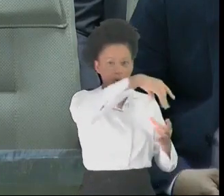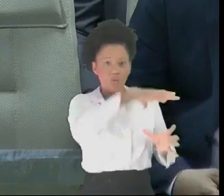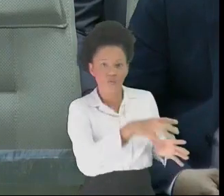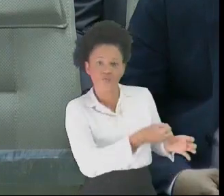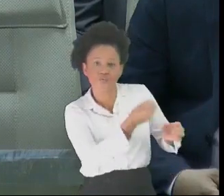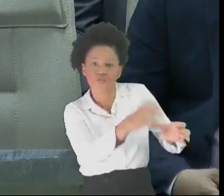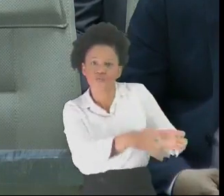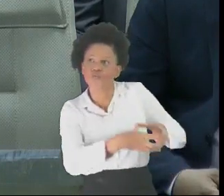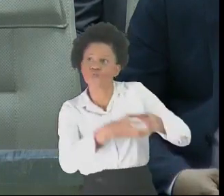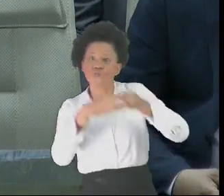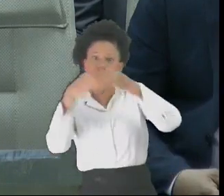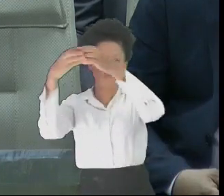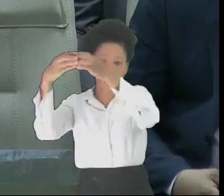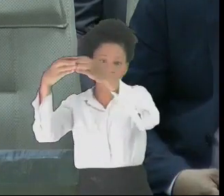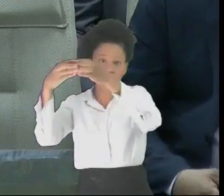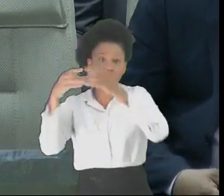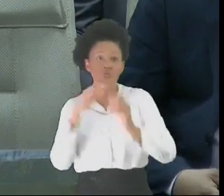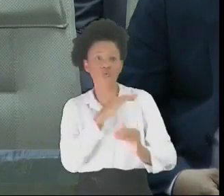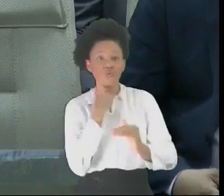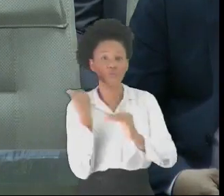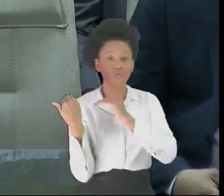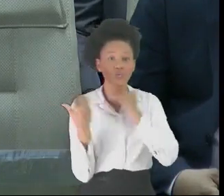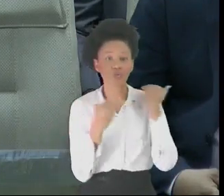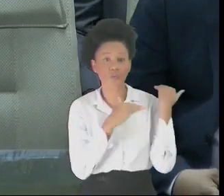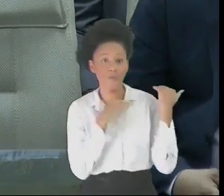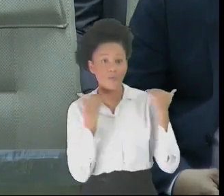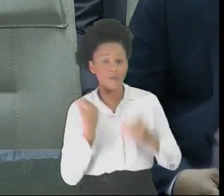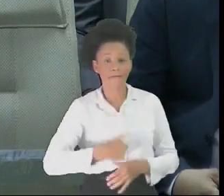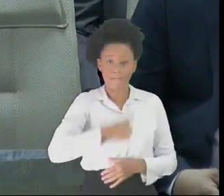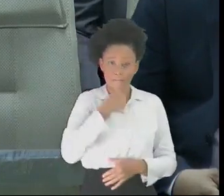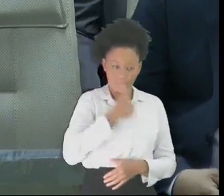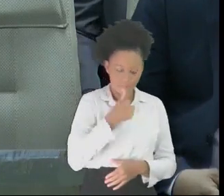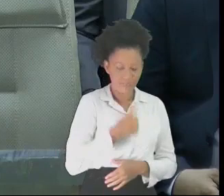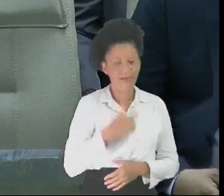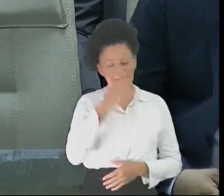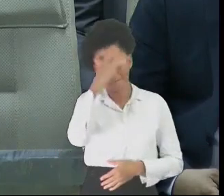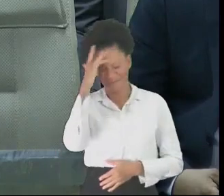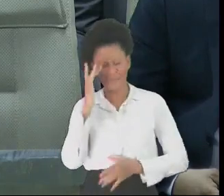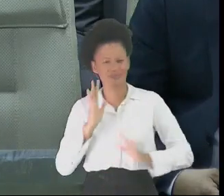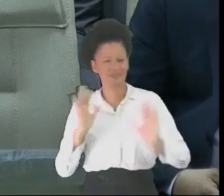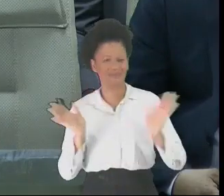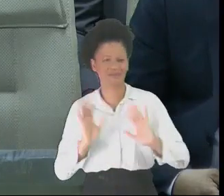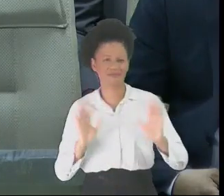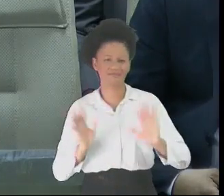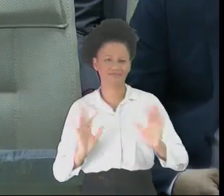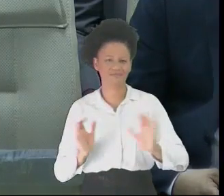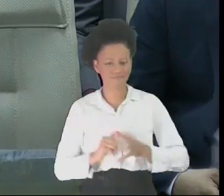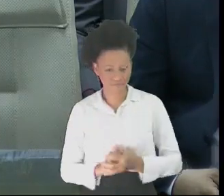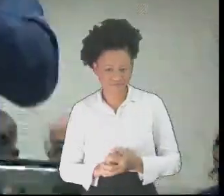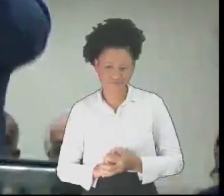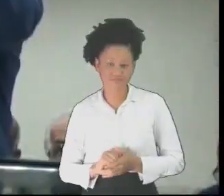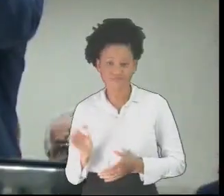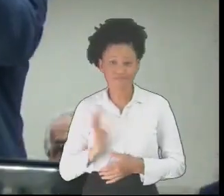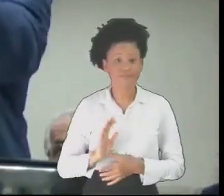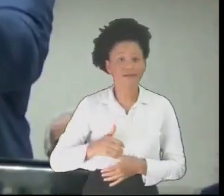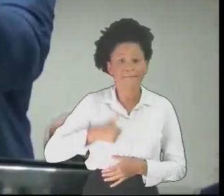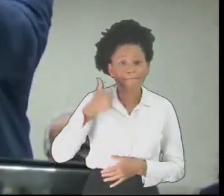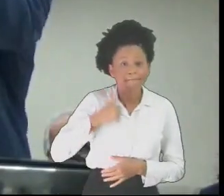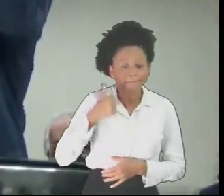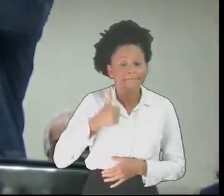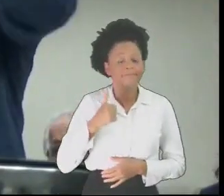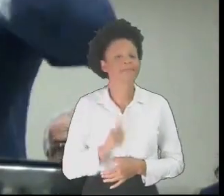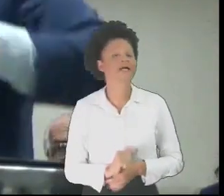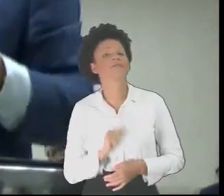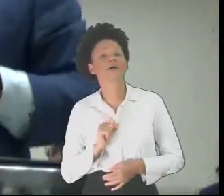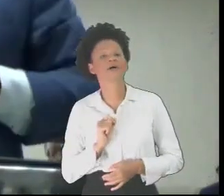Observe. Os que morreram em Cristo ressuscitarão primeiro. Alguém diz assim: não. Alguém diz assim: não, a primeira ressurreição é